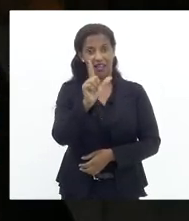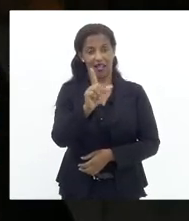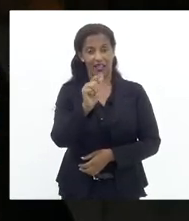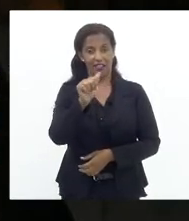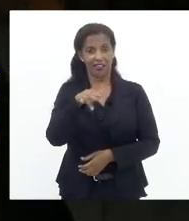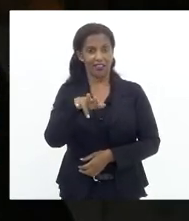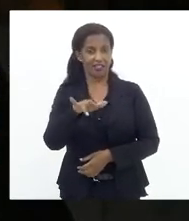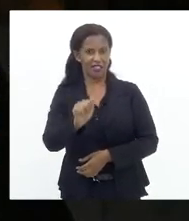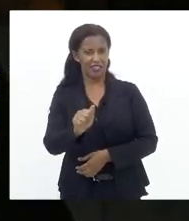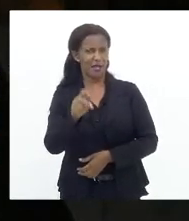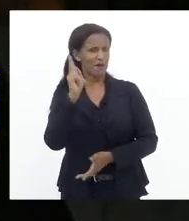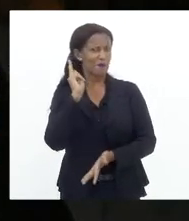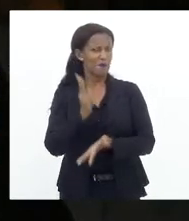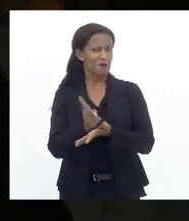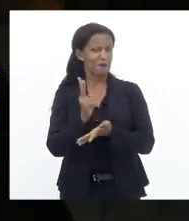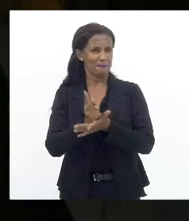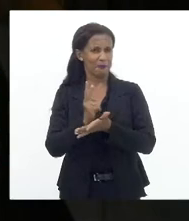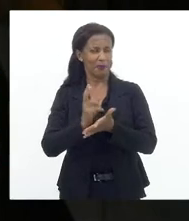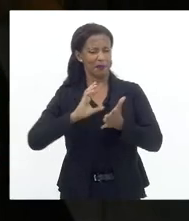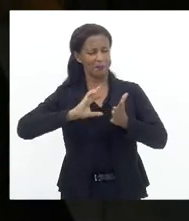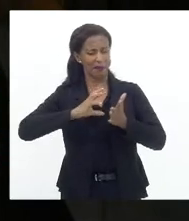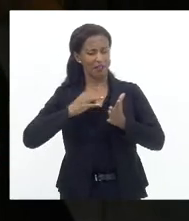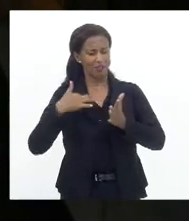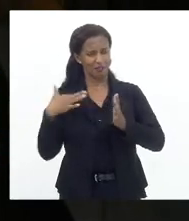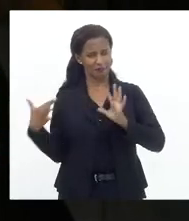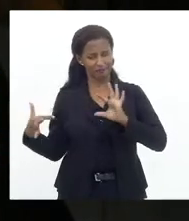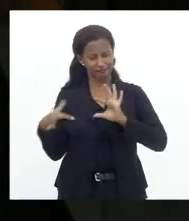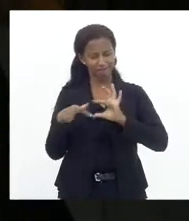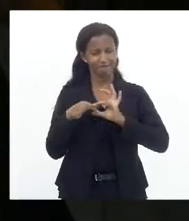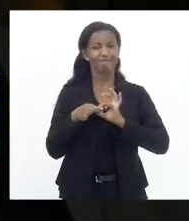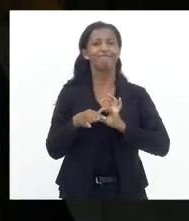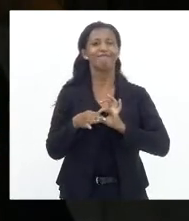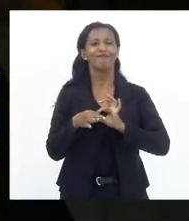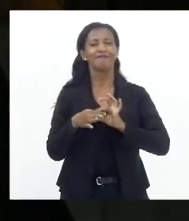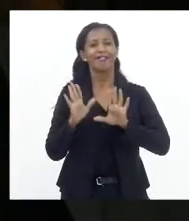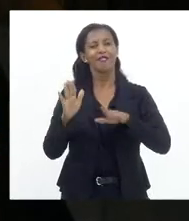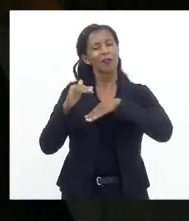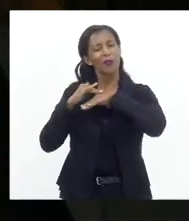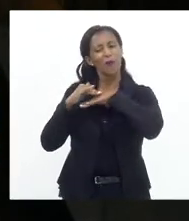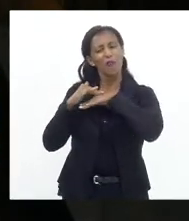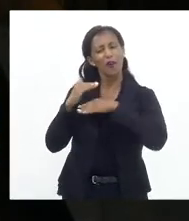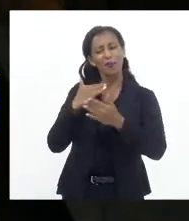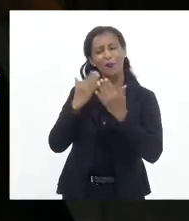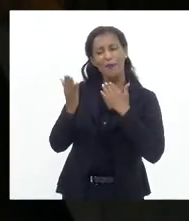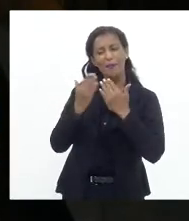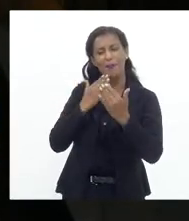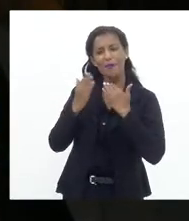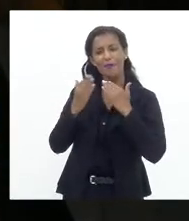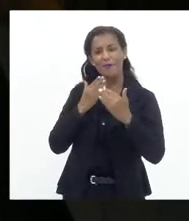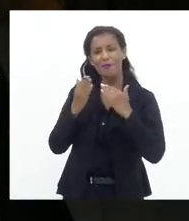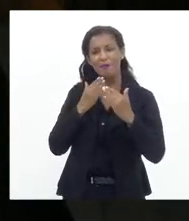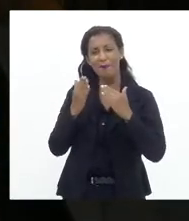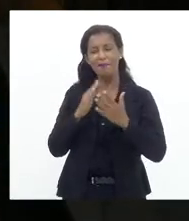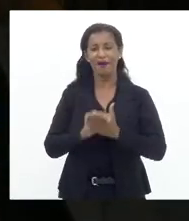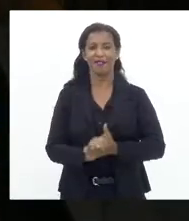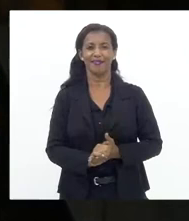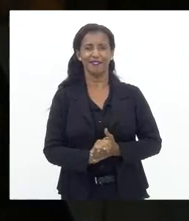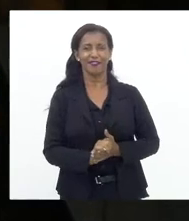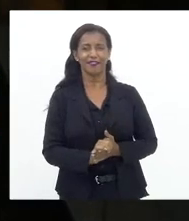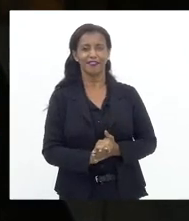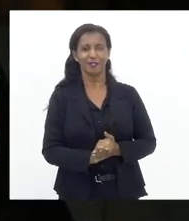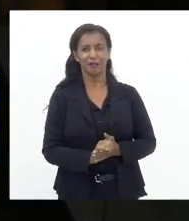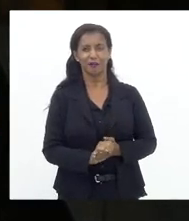partido que eu minha filha Ei e pelo uma conversa que tive ali no fundo do